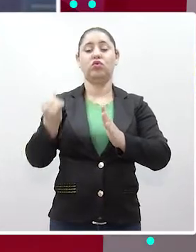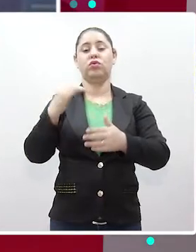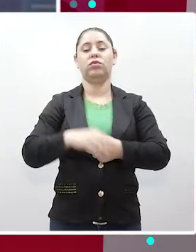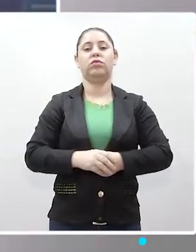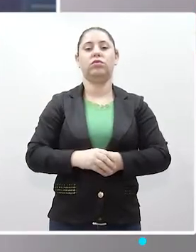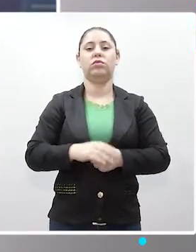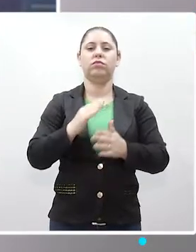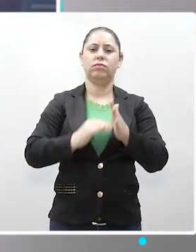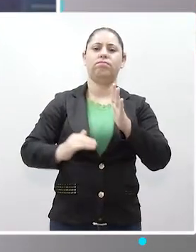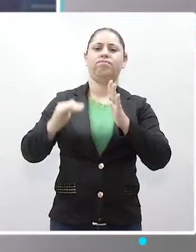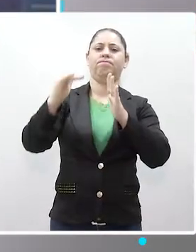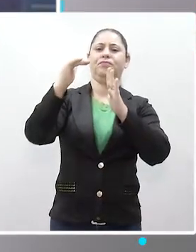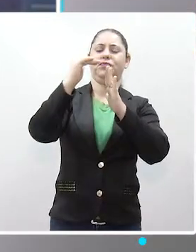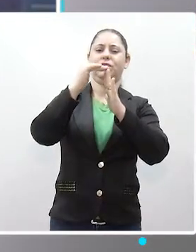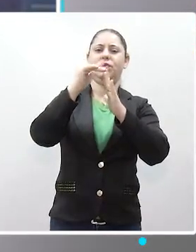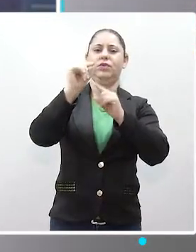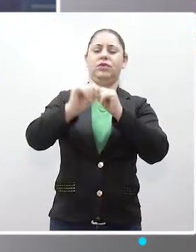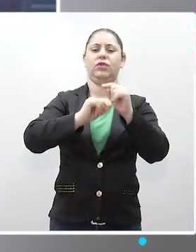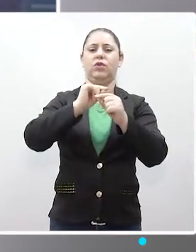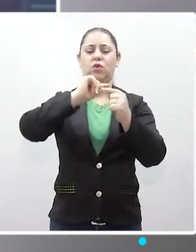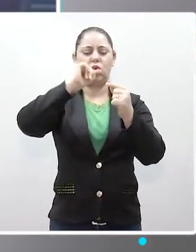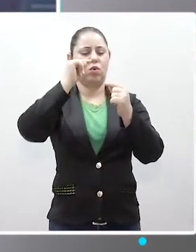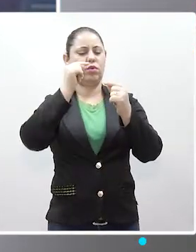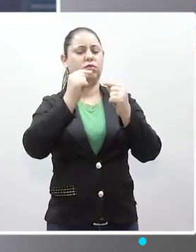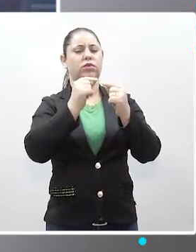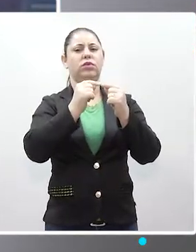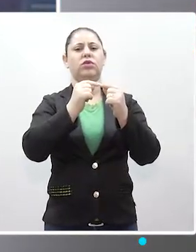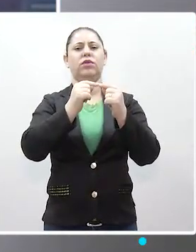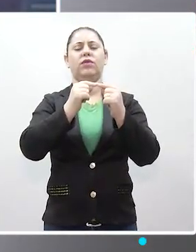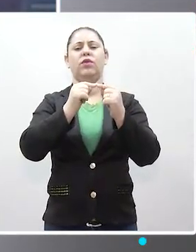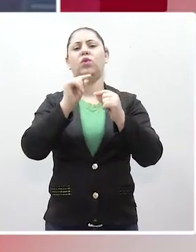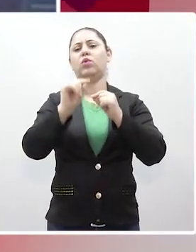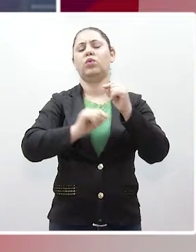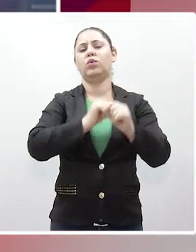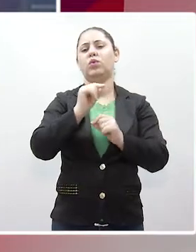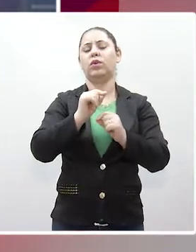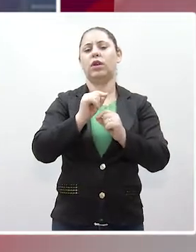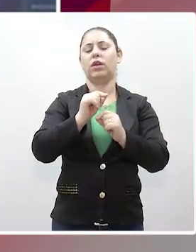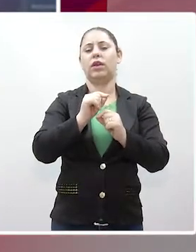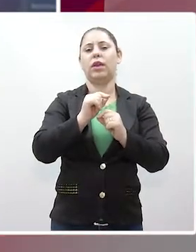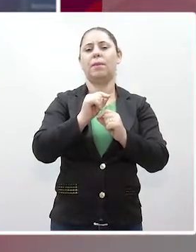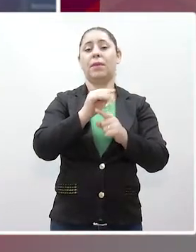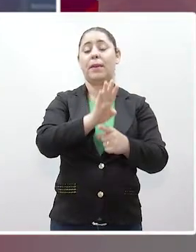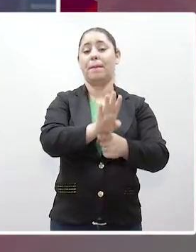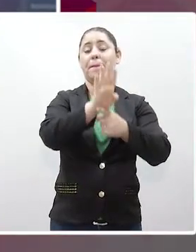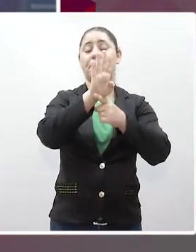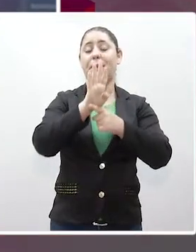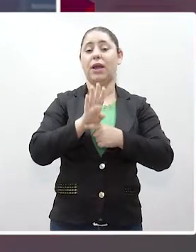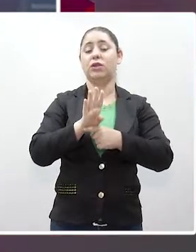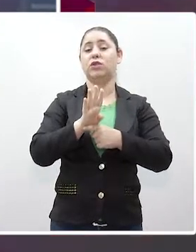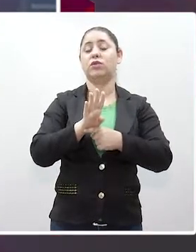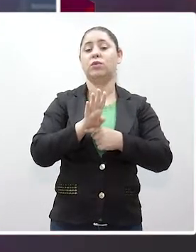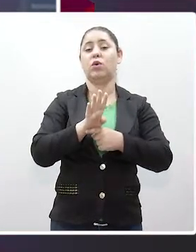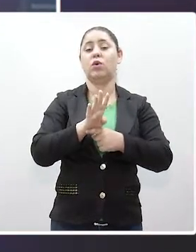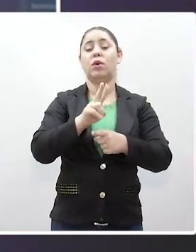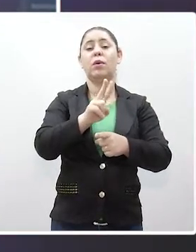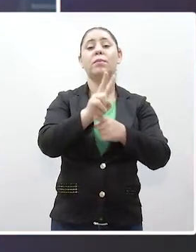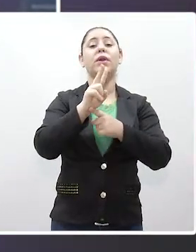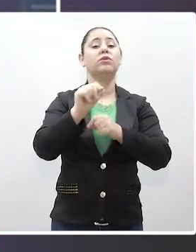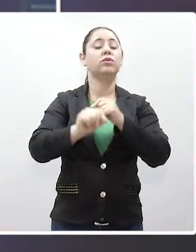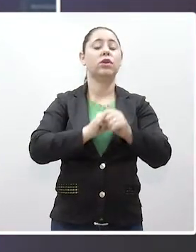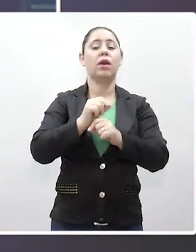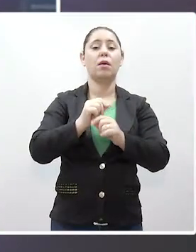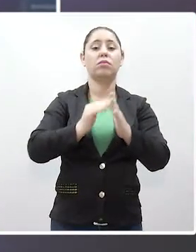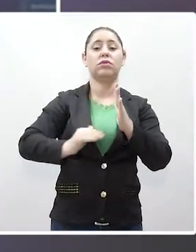eleva a taxa básica de juros, ele objetiva aí, por exemplo, deixar o crédito mais caro, incentivar que as